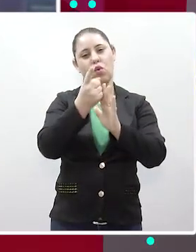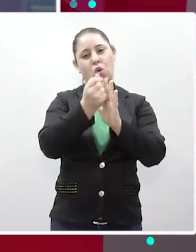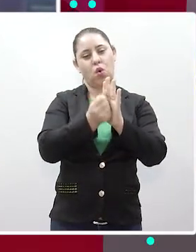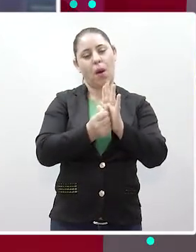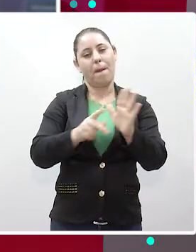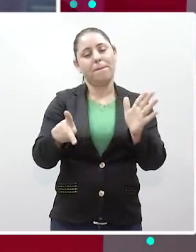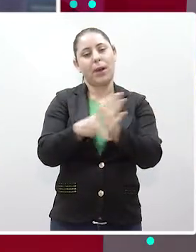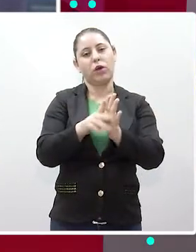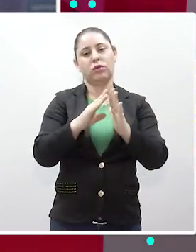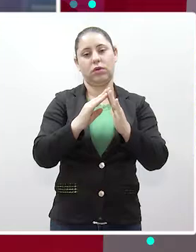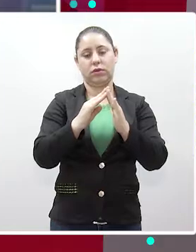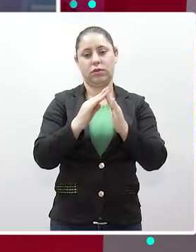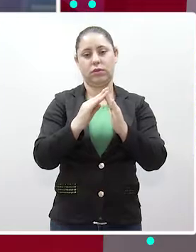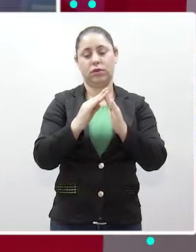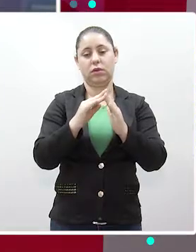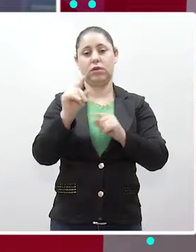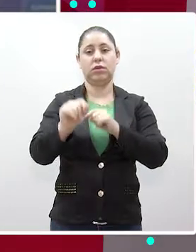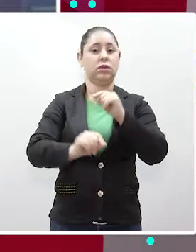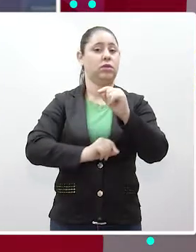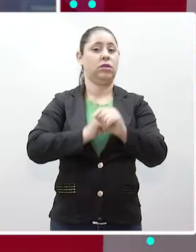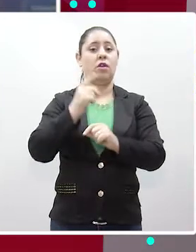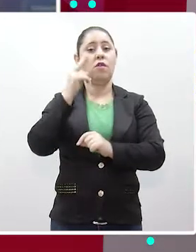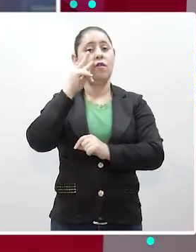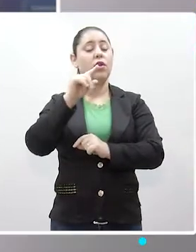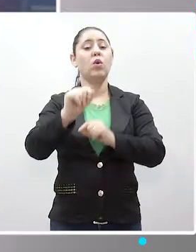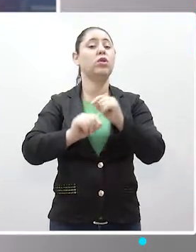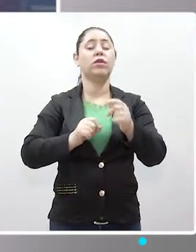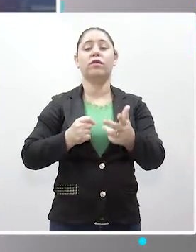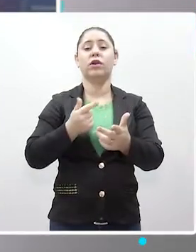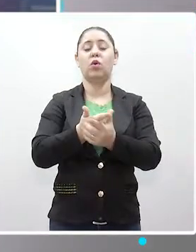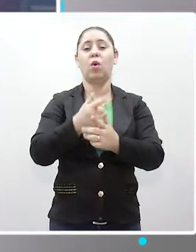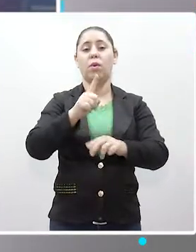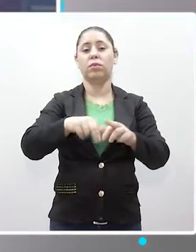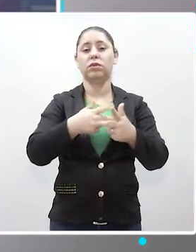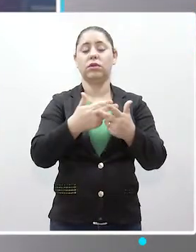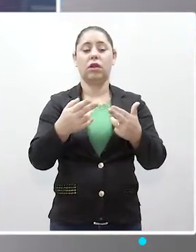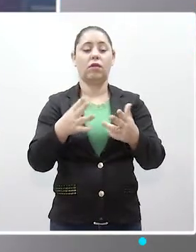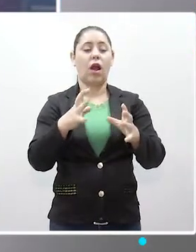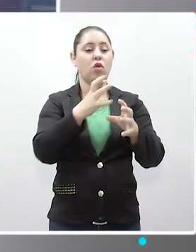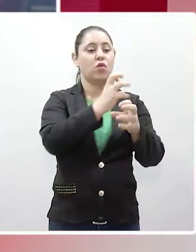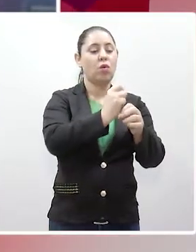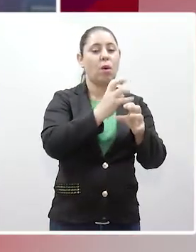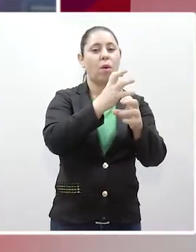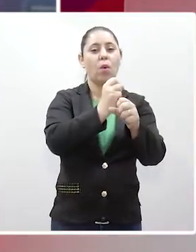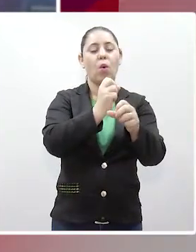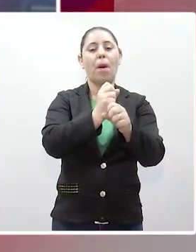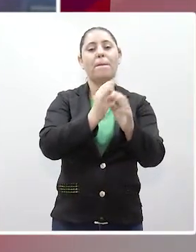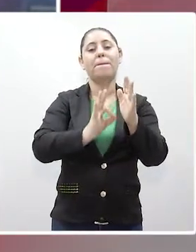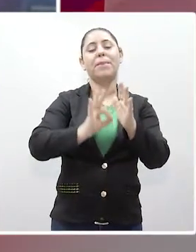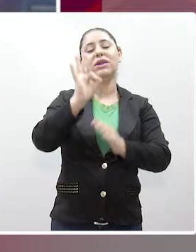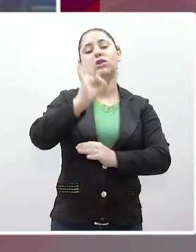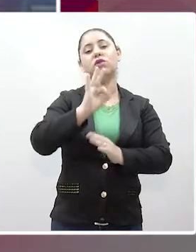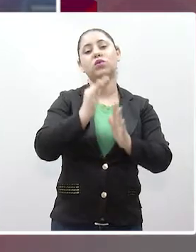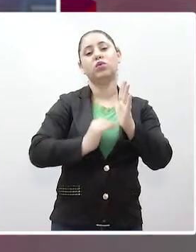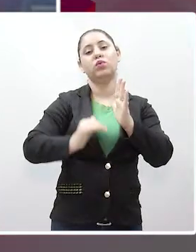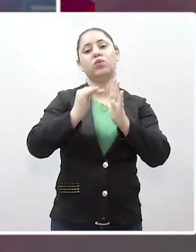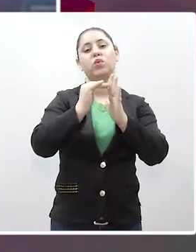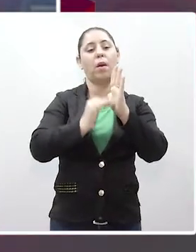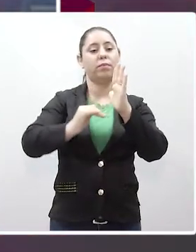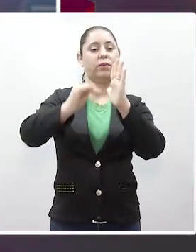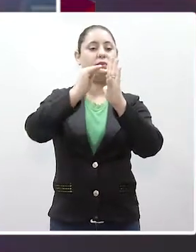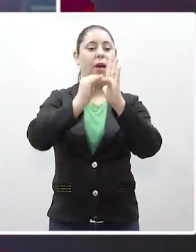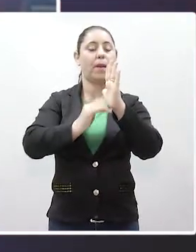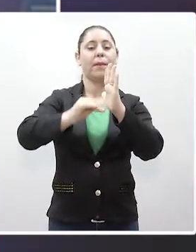orçamento doméstico, né? E aí você vê o que você consome e vai calculando aí o percentual de aumento